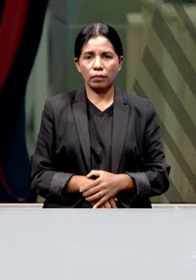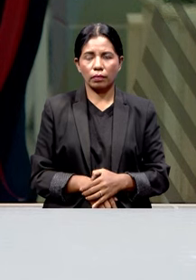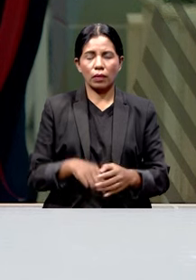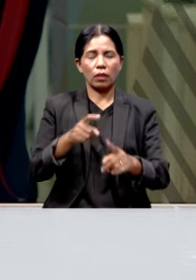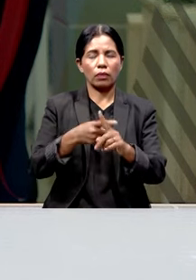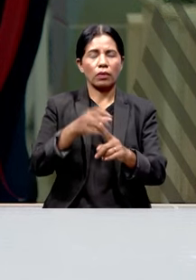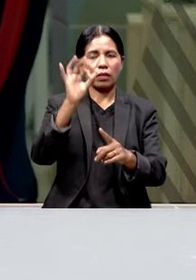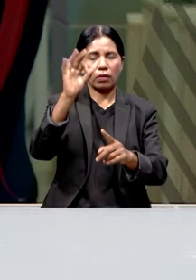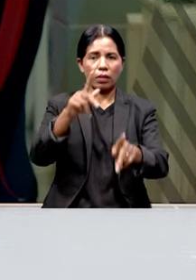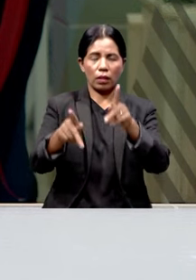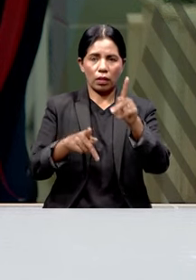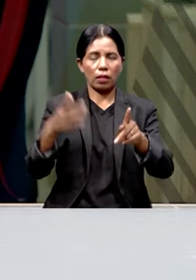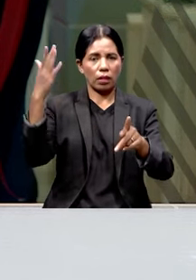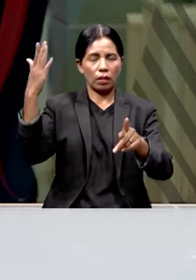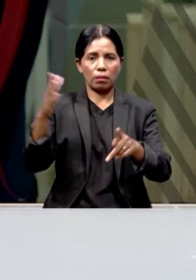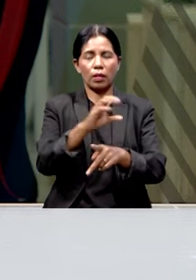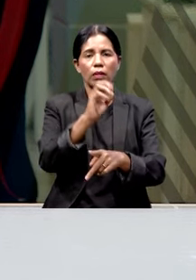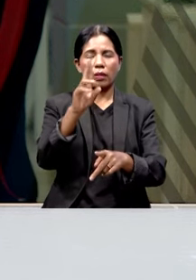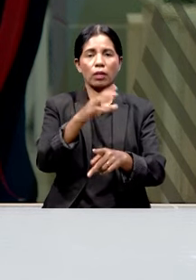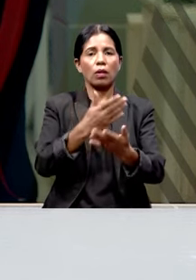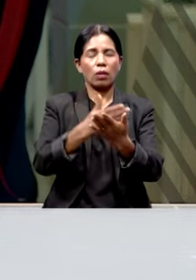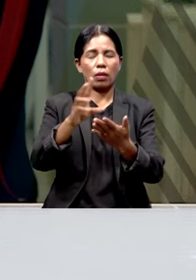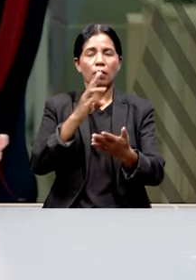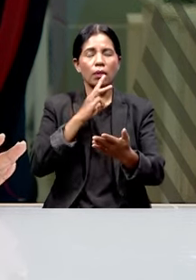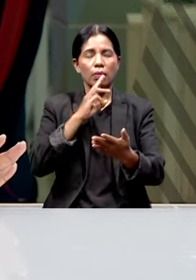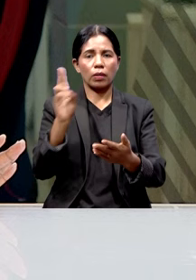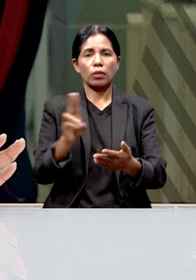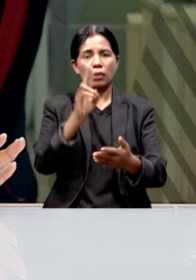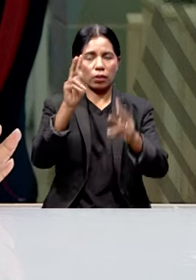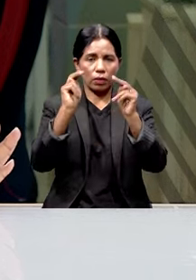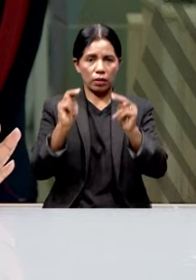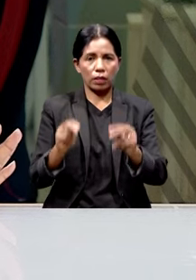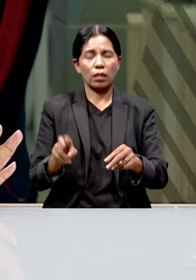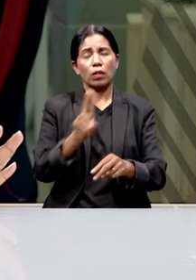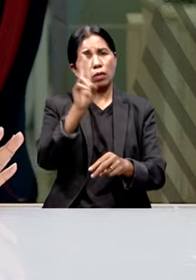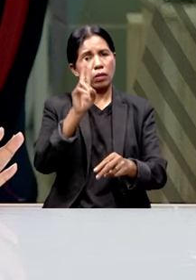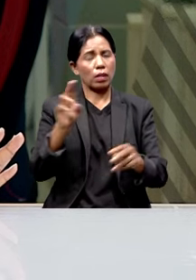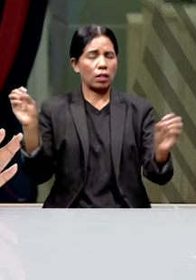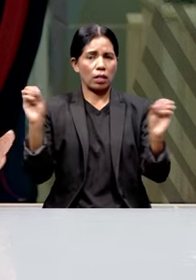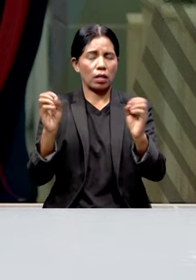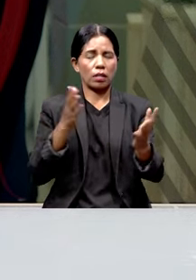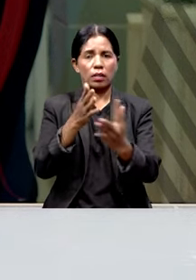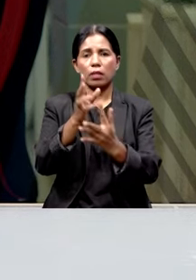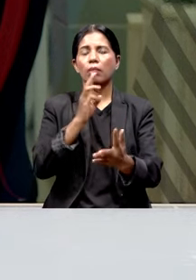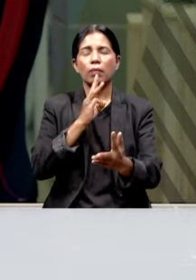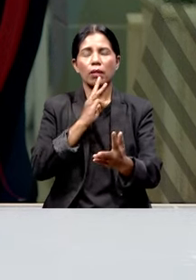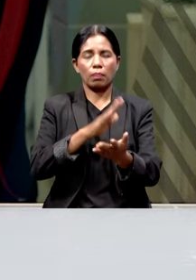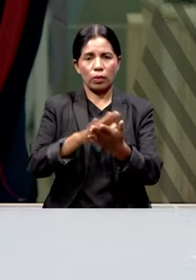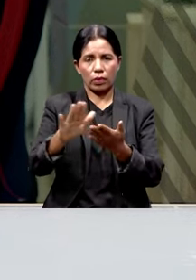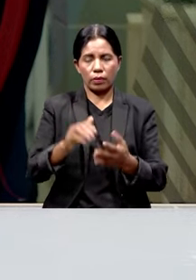fulan rua ona komunidade ya praia dos coqueiros so sabe ho di usa ba necessidade loron-loron, tambla se sube mo su si BTL ya